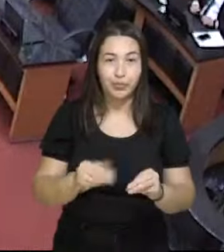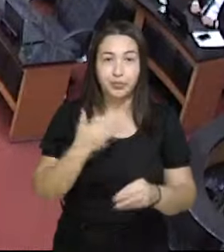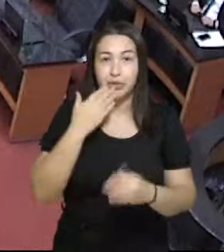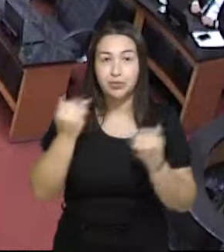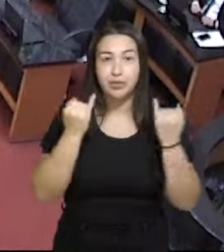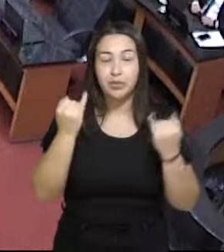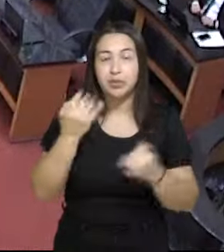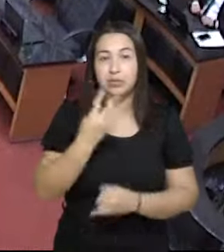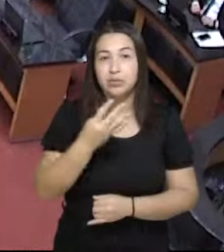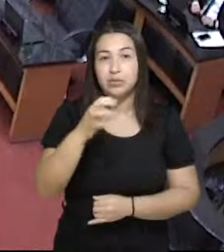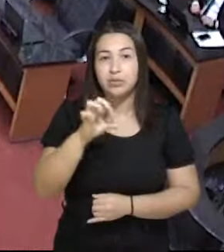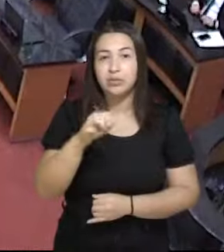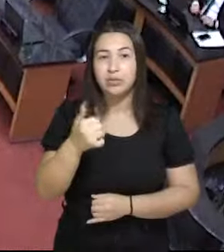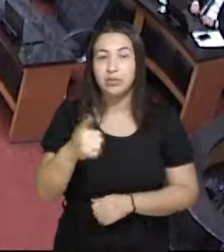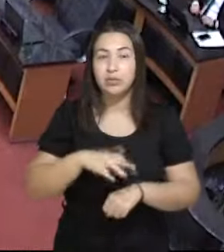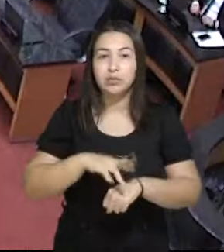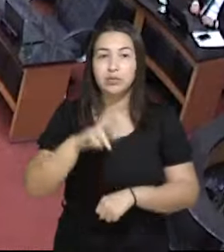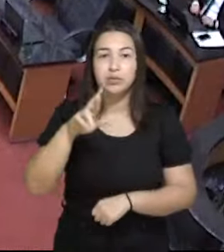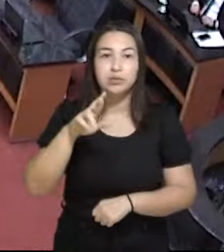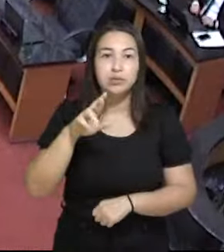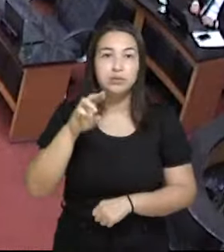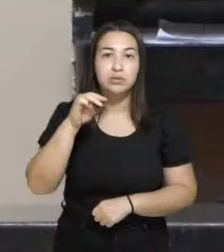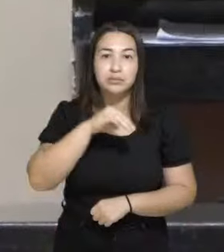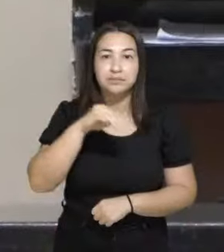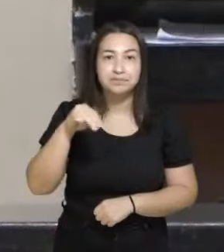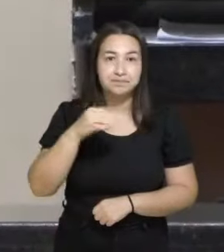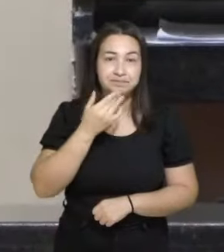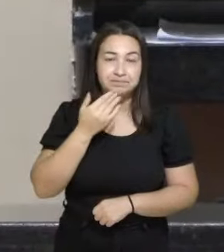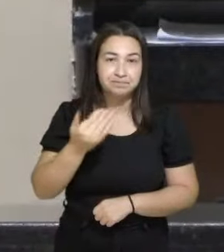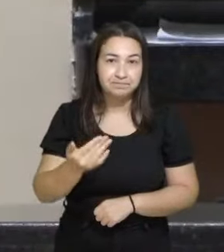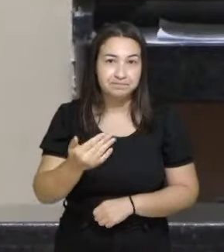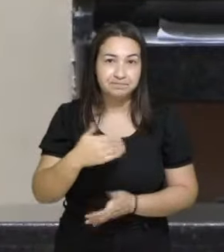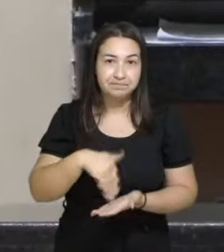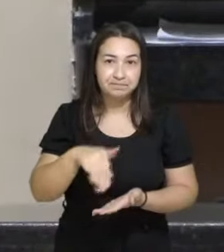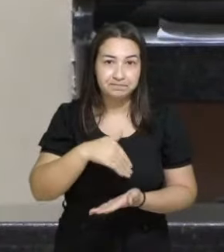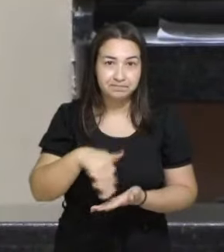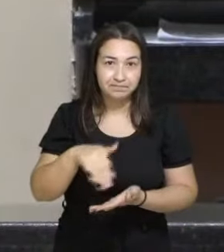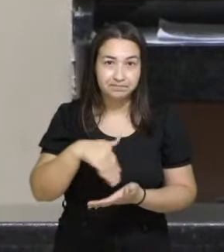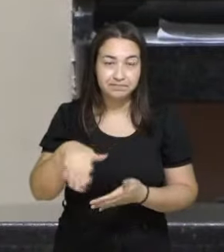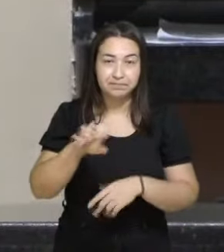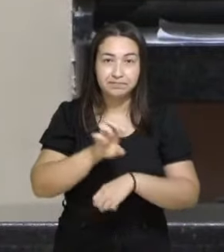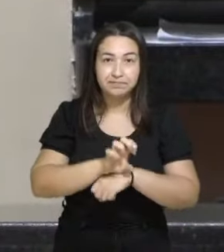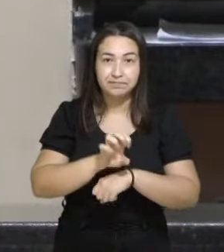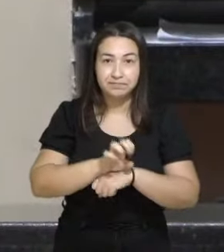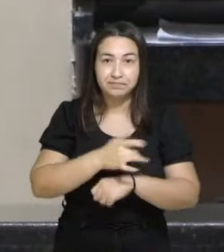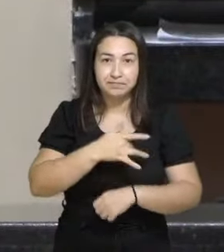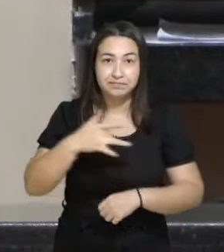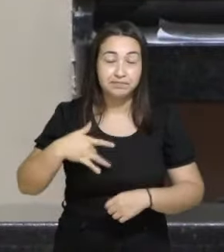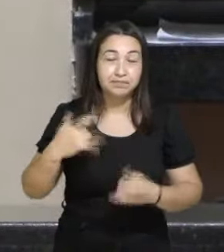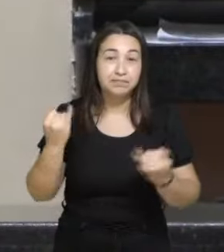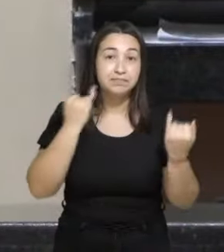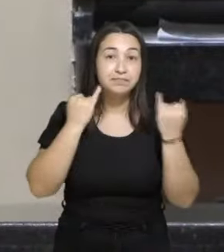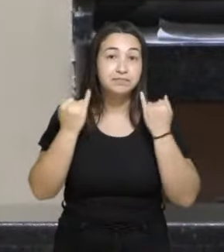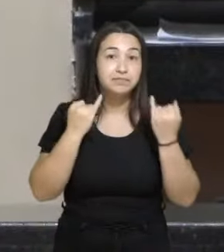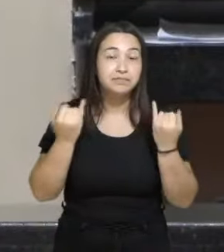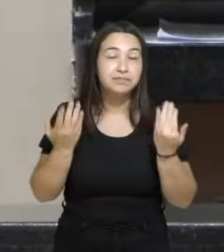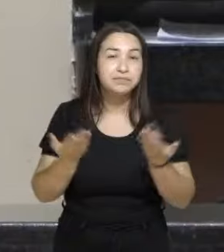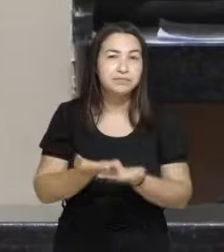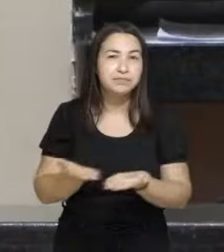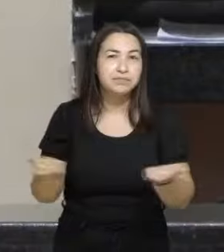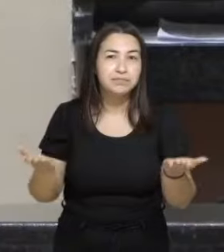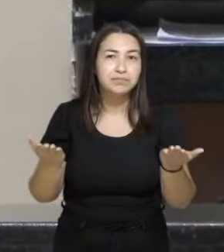491, autoria deputado Mário Mota, solicitando à secretária de Estado da Saúde informações acerca das linhas